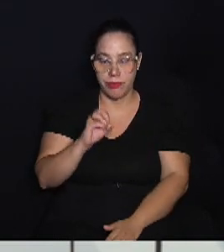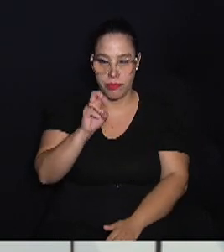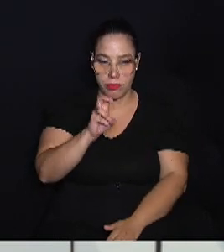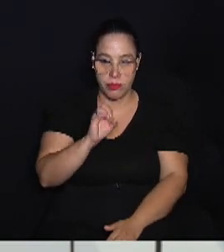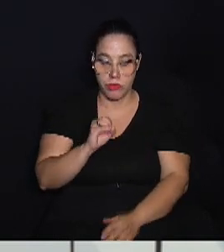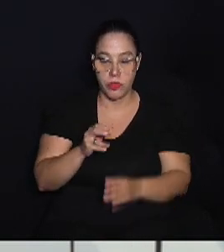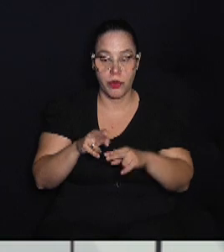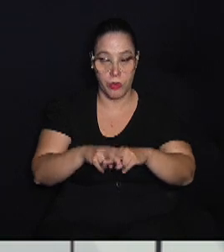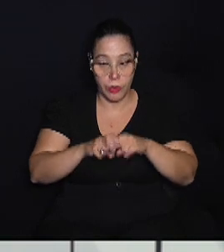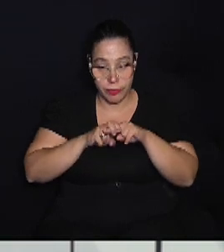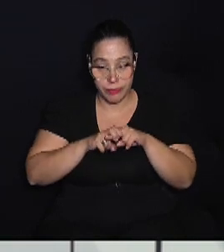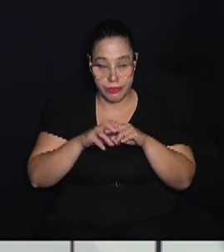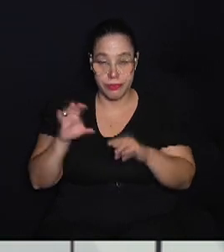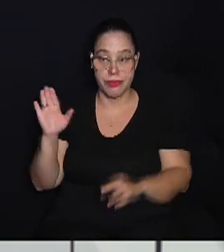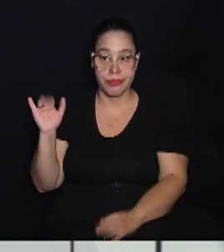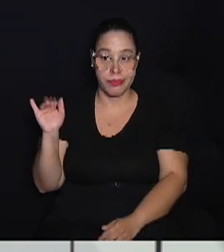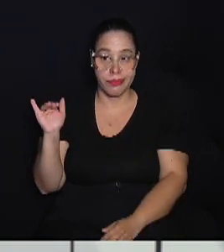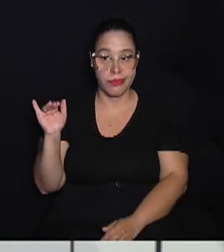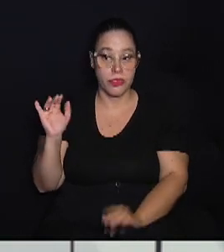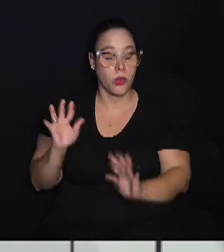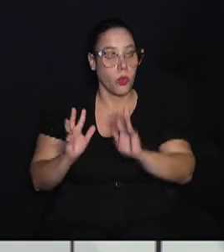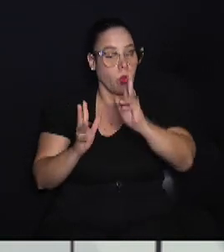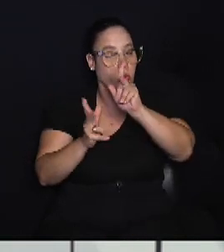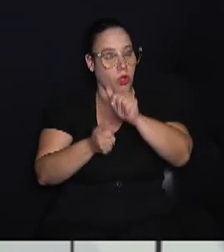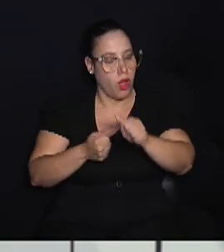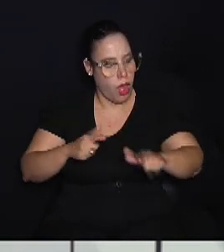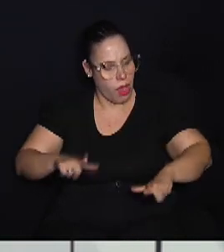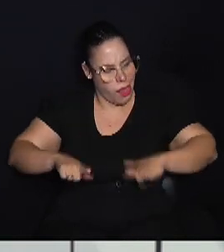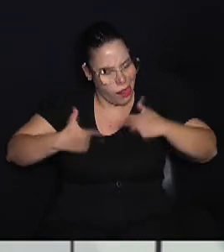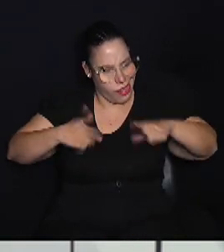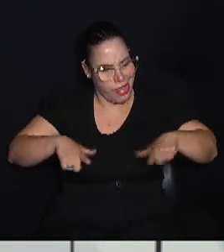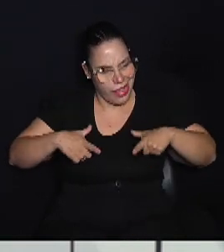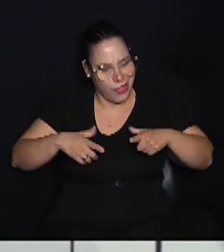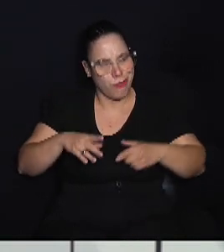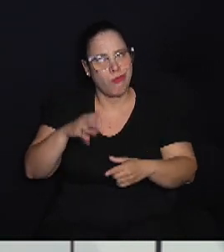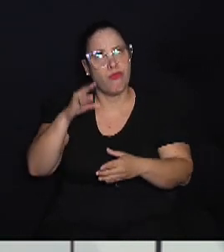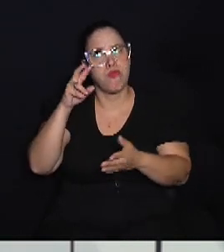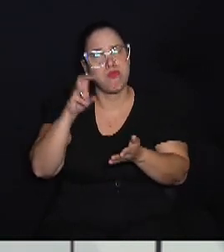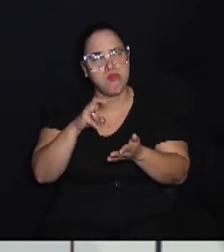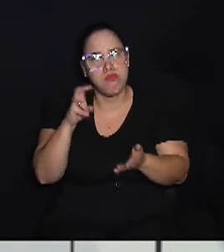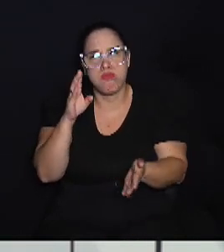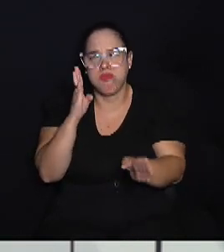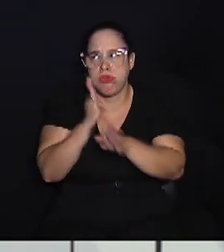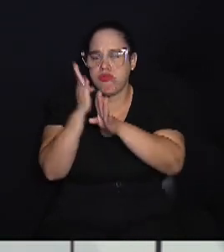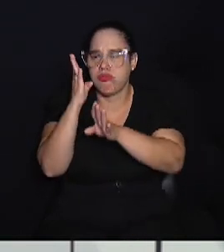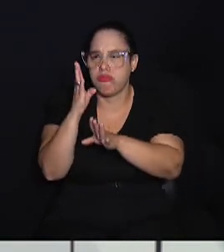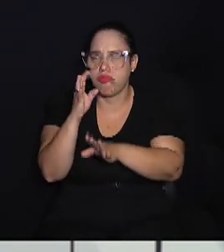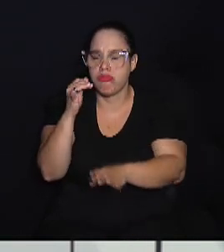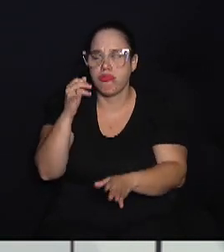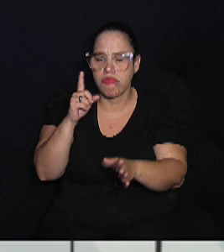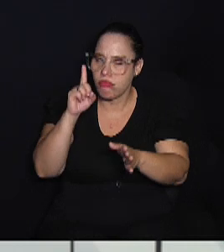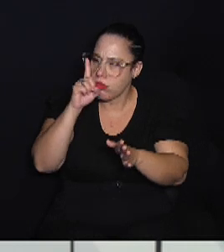Por isso, cientistas do mundo todo lutam para descobrir novas formas de diagnóstico, prevenção